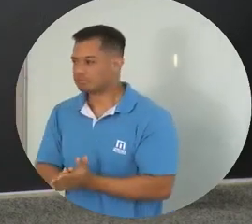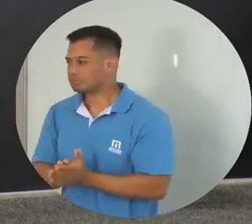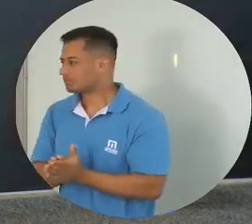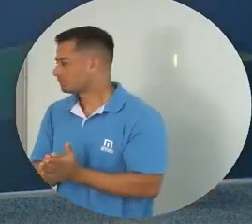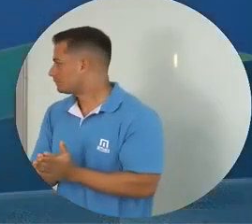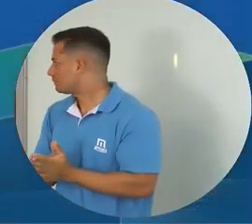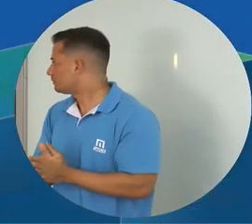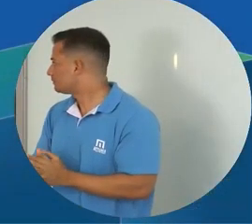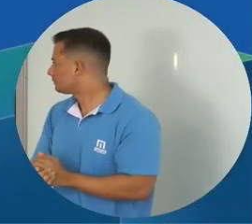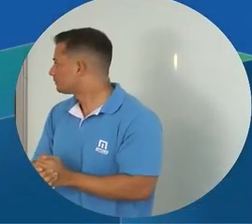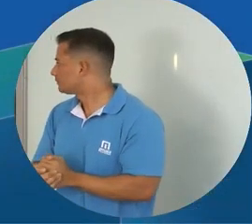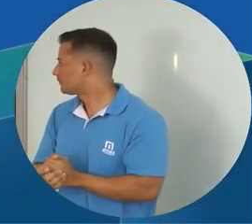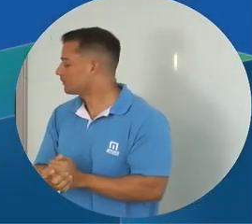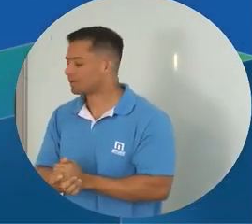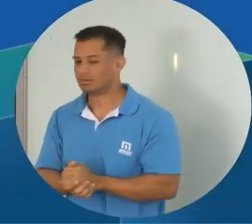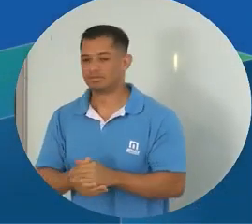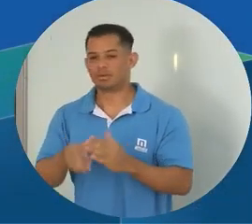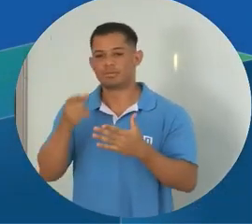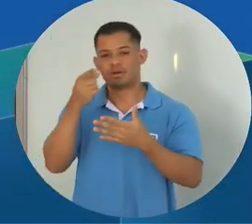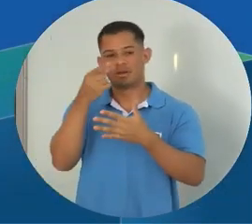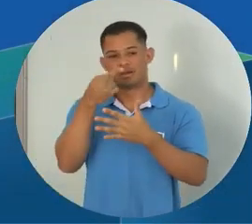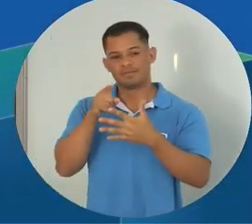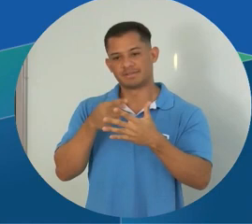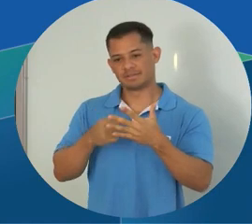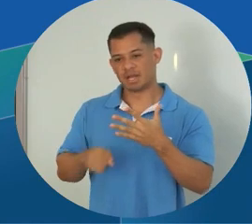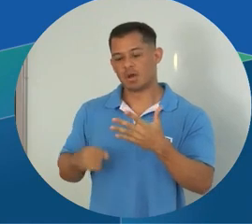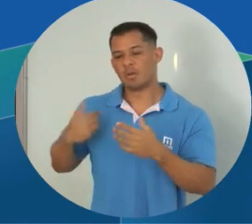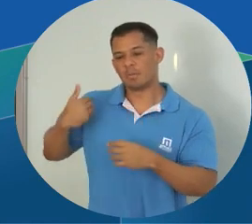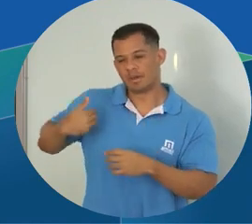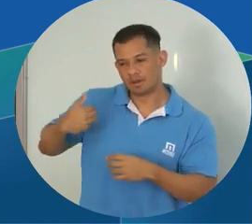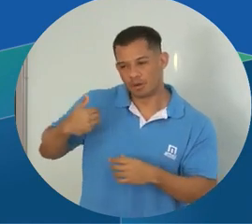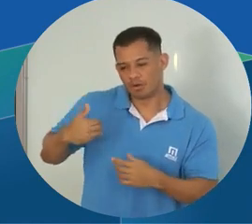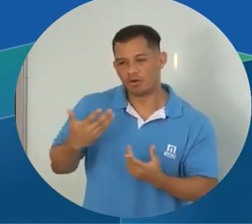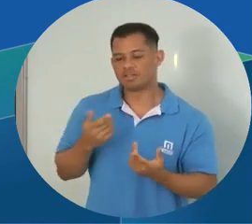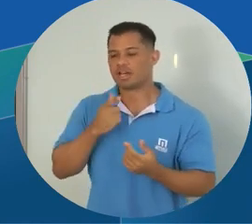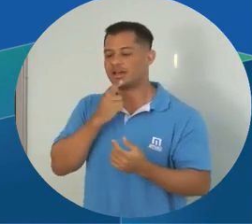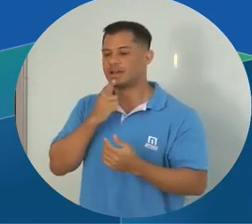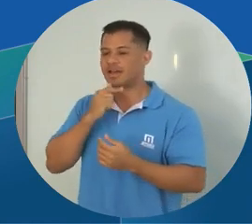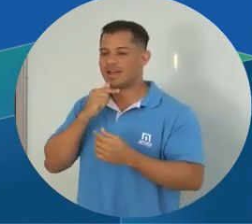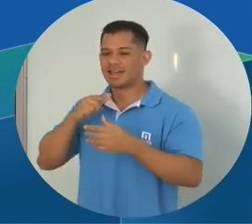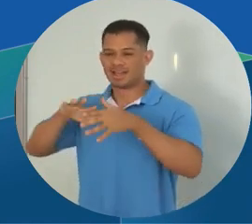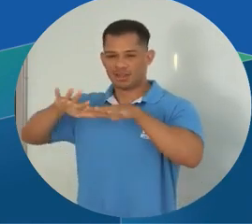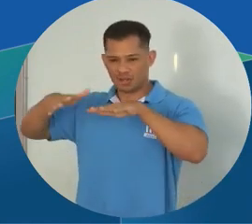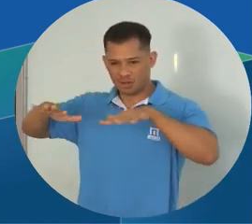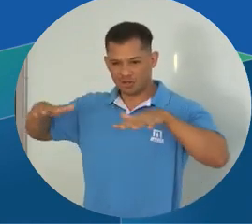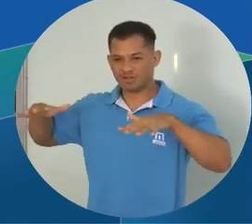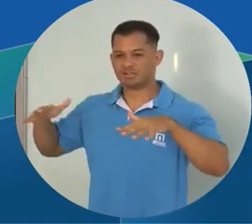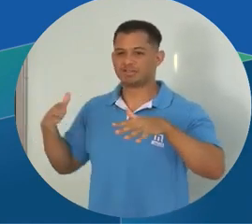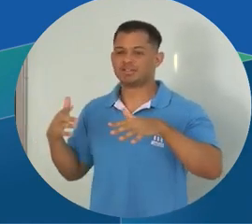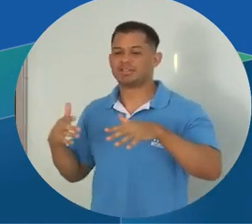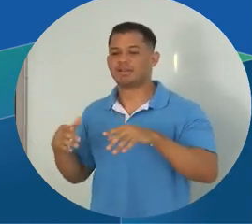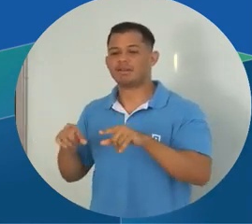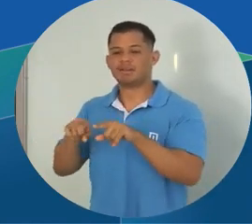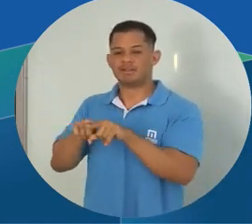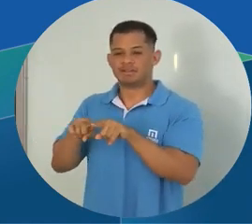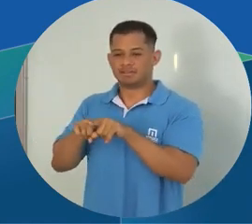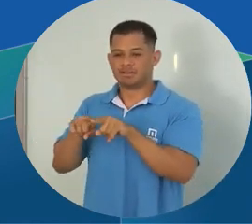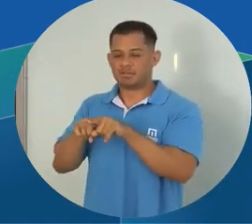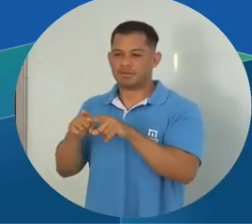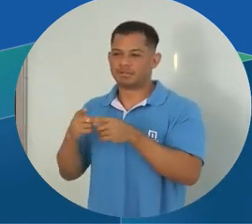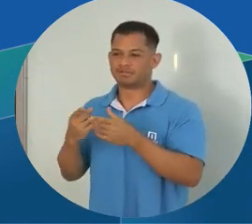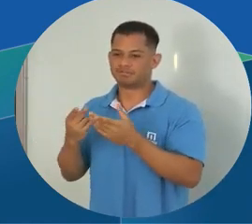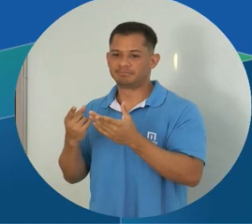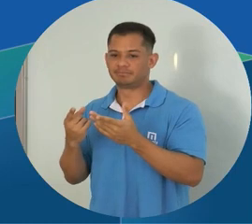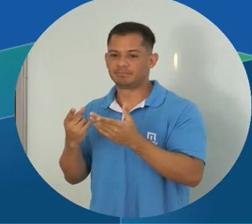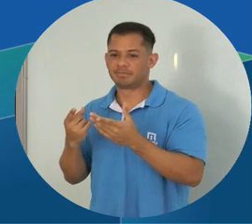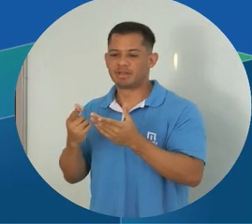Então, a revisão periódica, revisando a hidrologia, revisando a capacidade de extravasão do vertedouro, eventualmente,